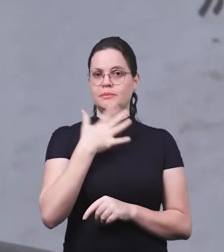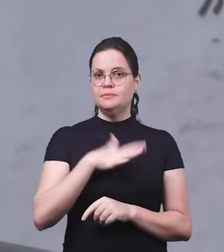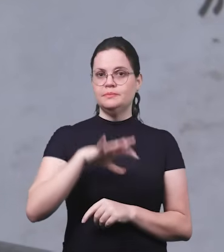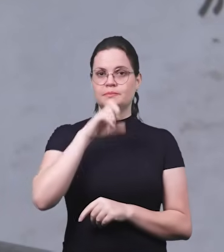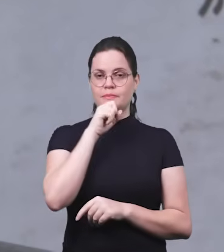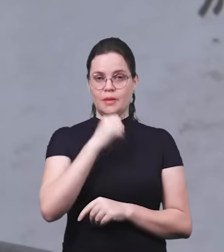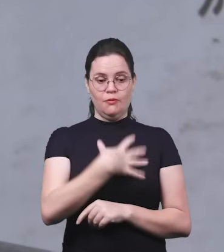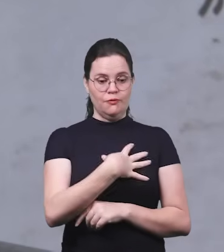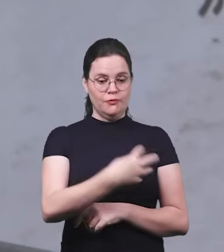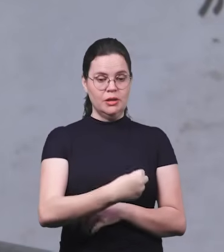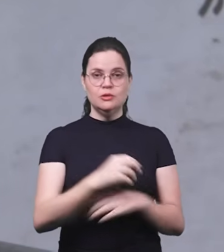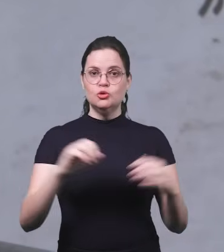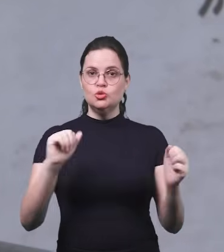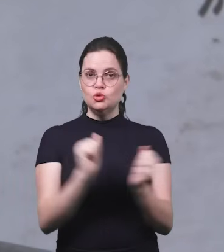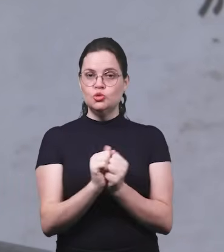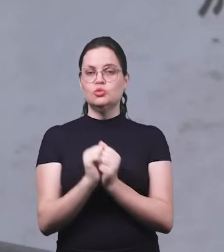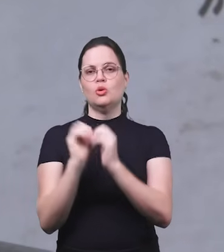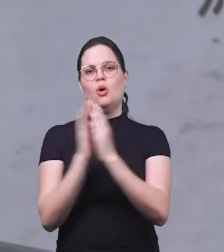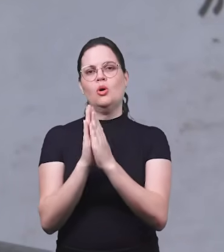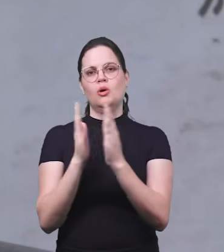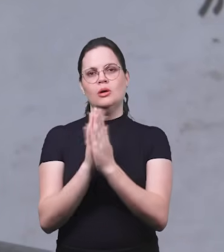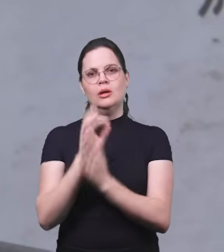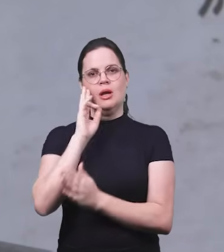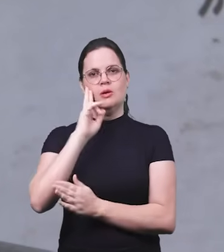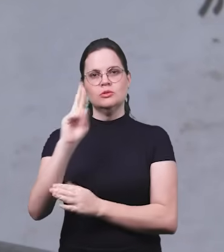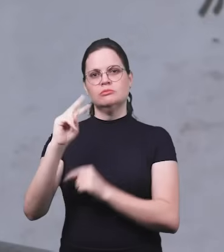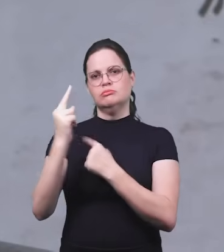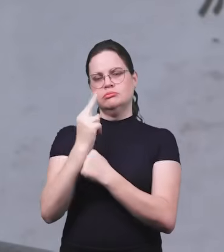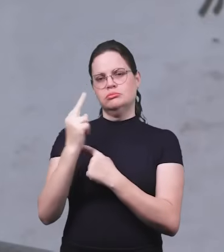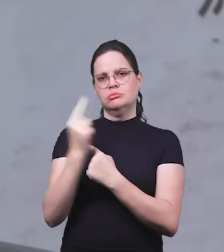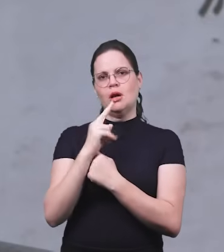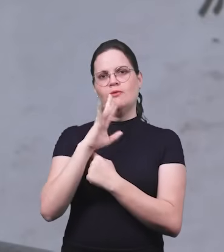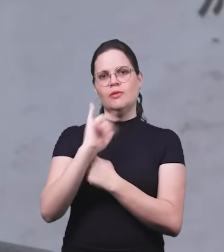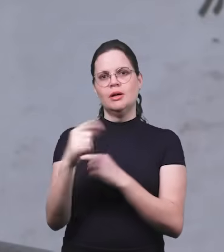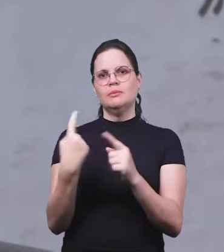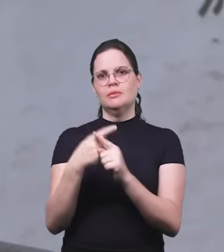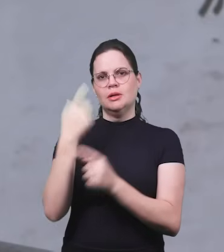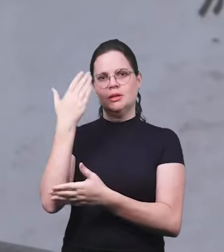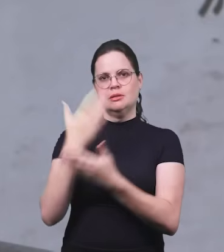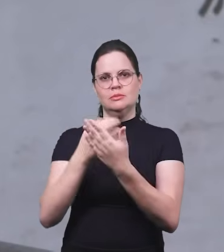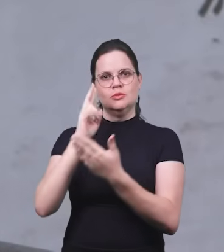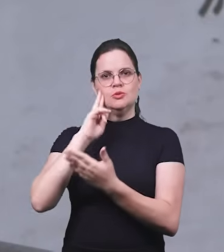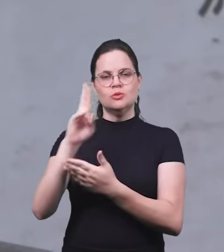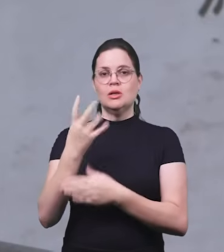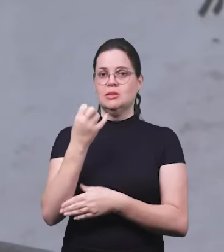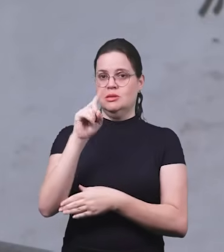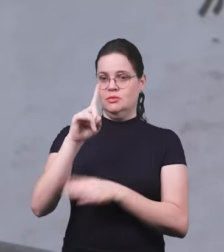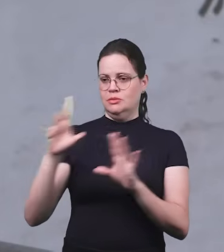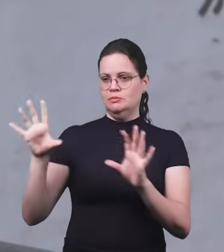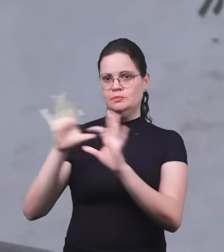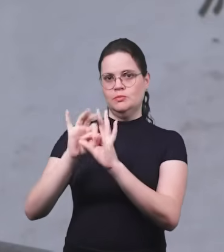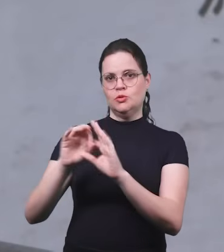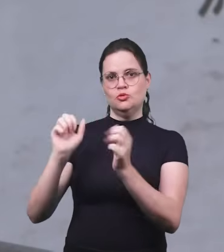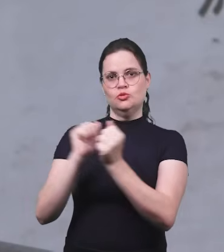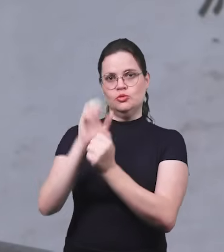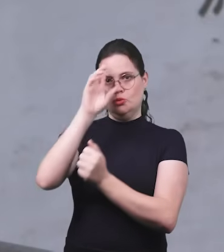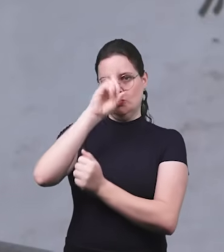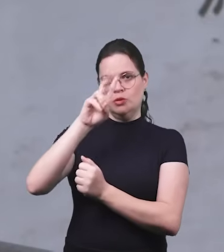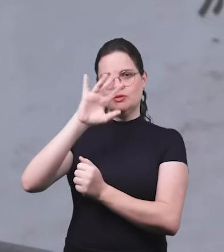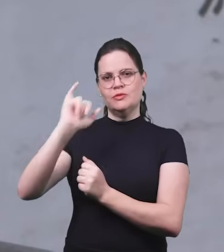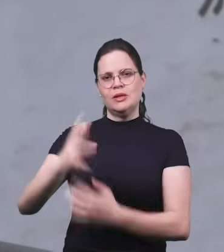Senhor juntos e assim vão ser preservados, né? O que habita no abrigo de Deus morará sob sombra de amor. Então,